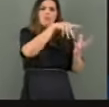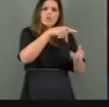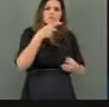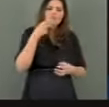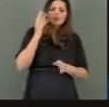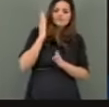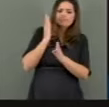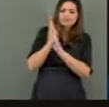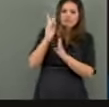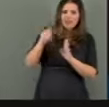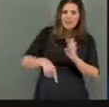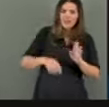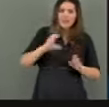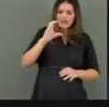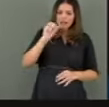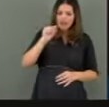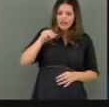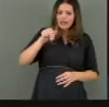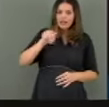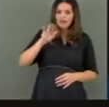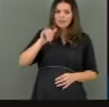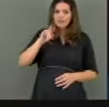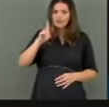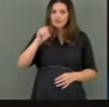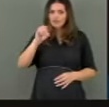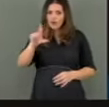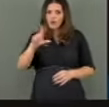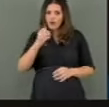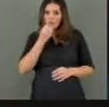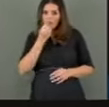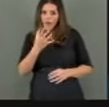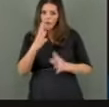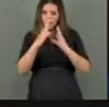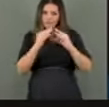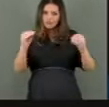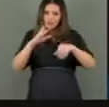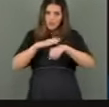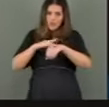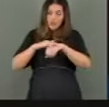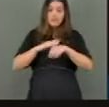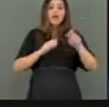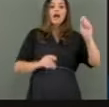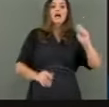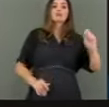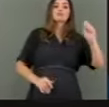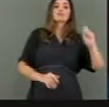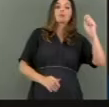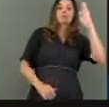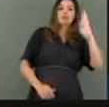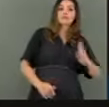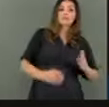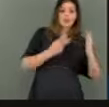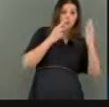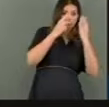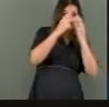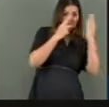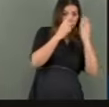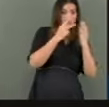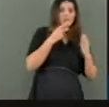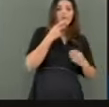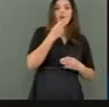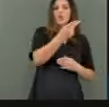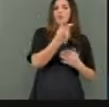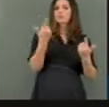eficácia do uso do canabidiol nas diversas doenças. A Associação Brasileira de Psiquiatria deixou claro que não